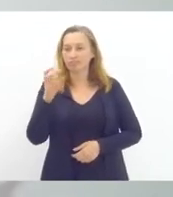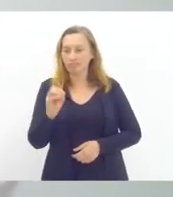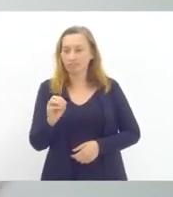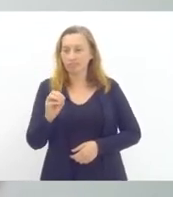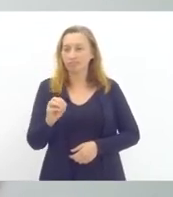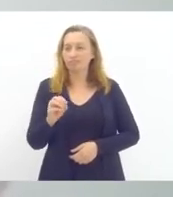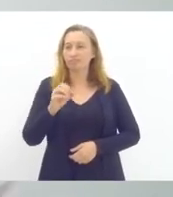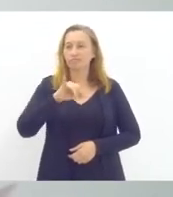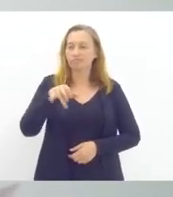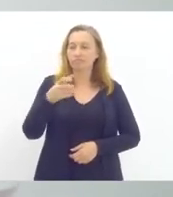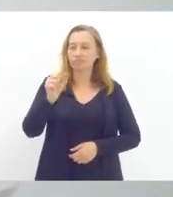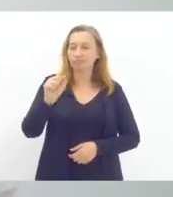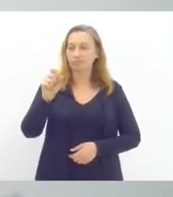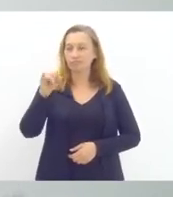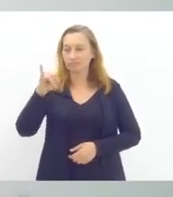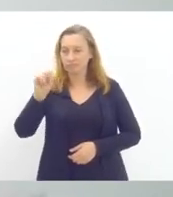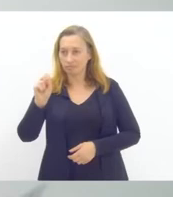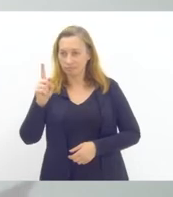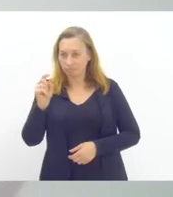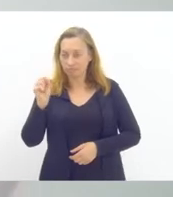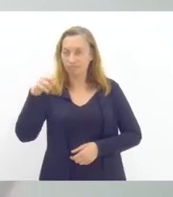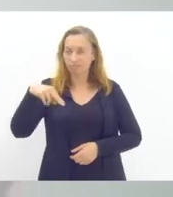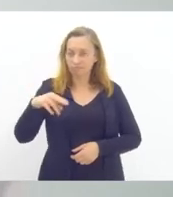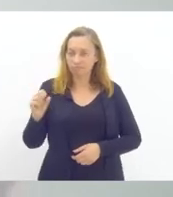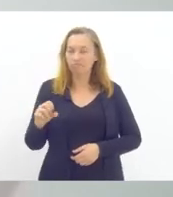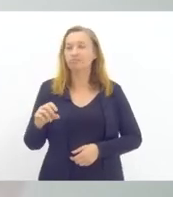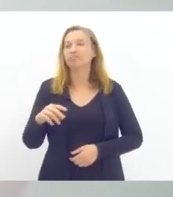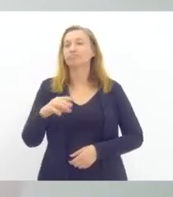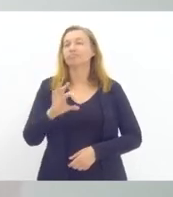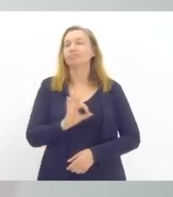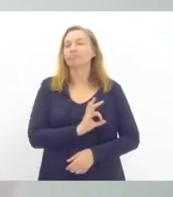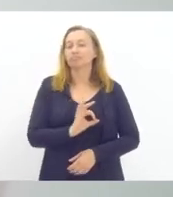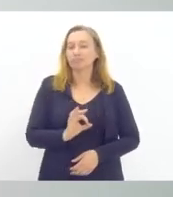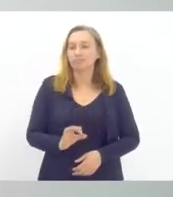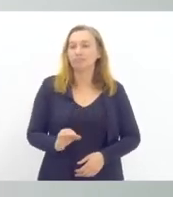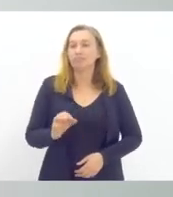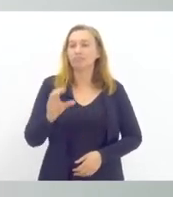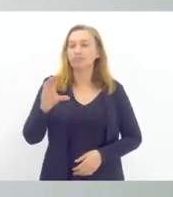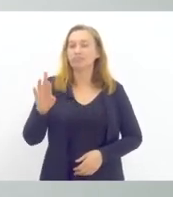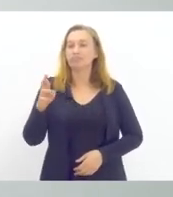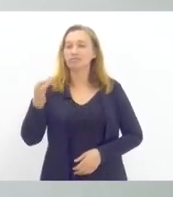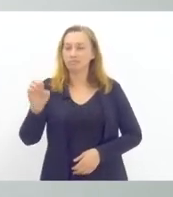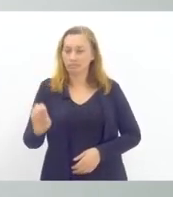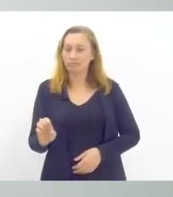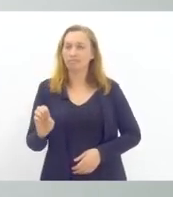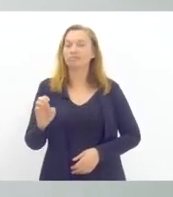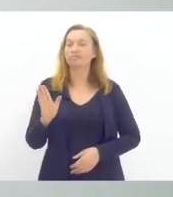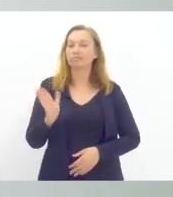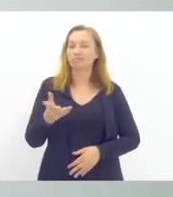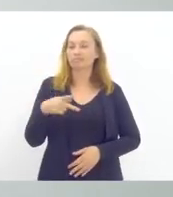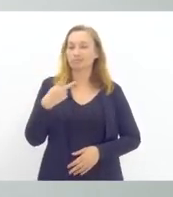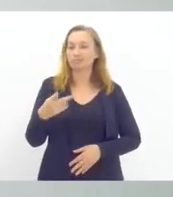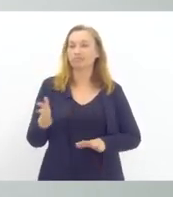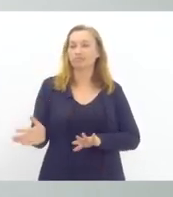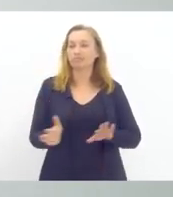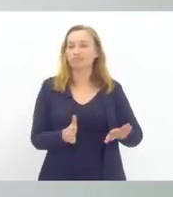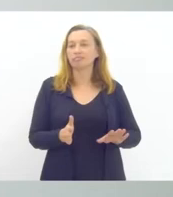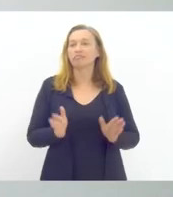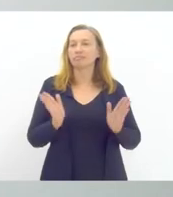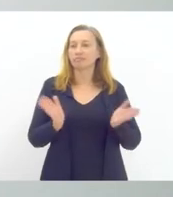Jailson Cabral policial Cristina Paes Leme já falei Jorge também Então nesse momento